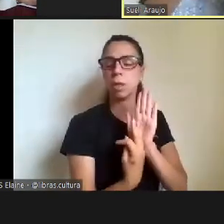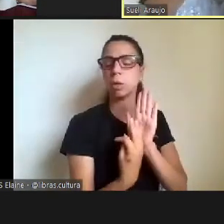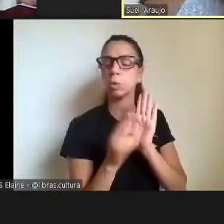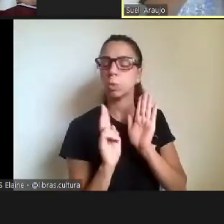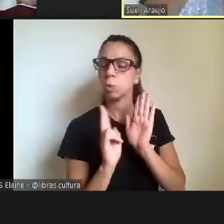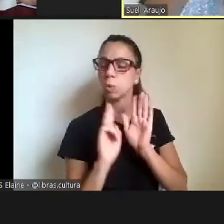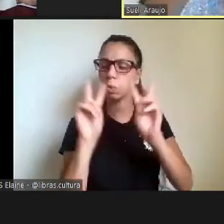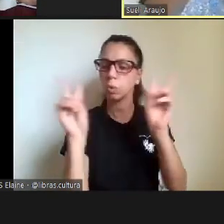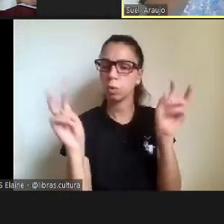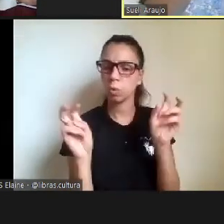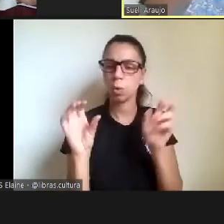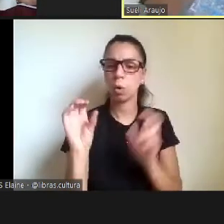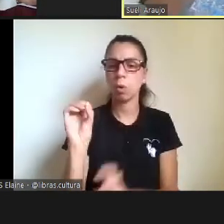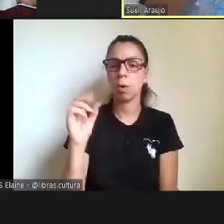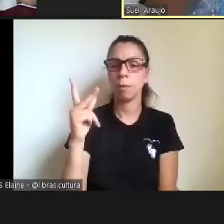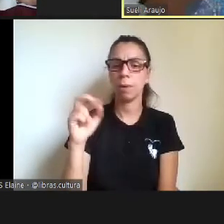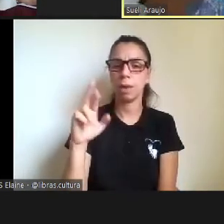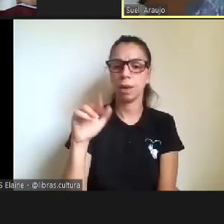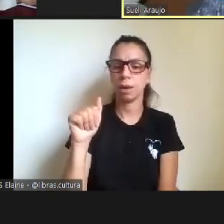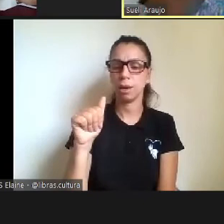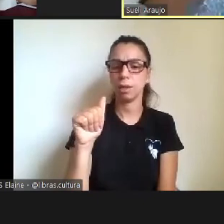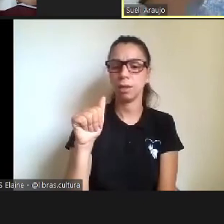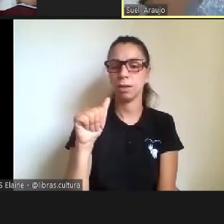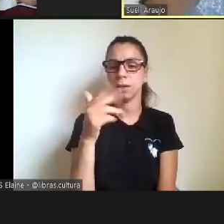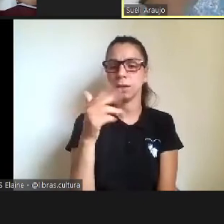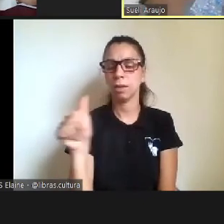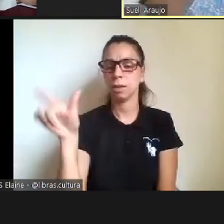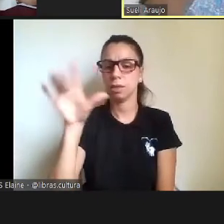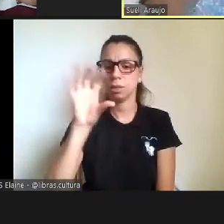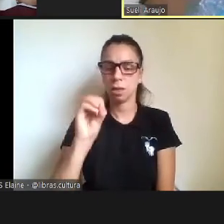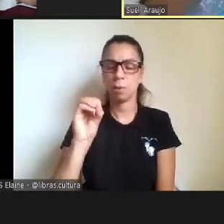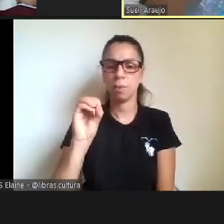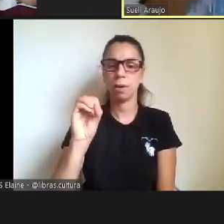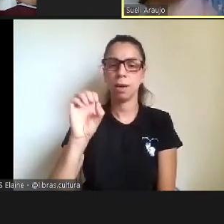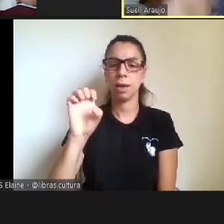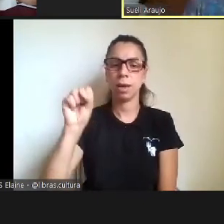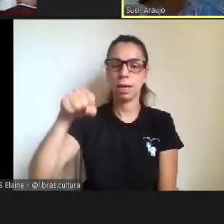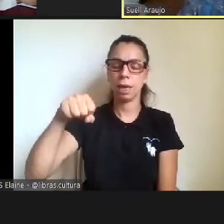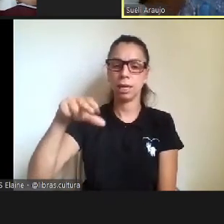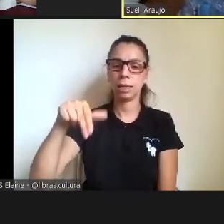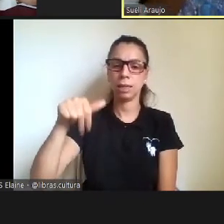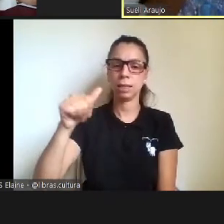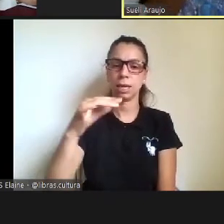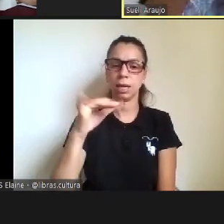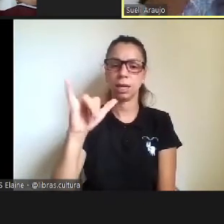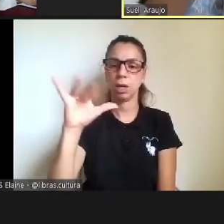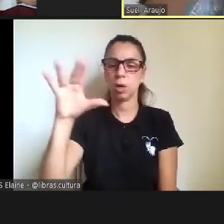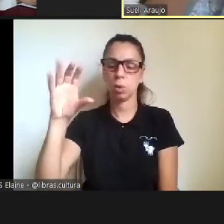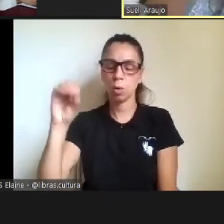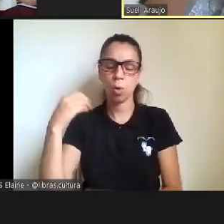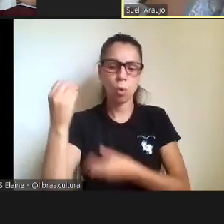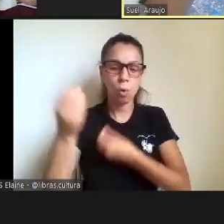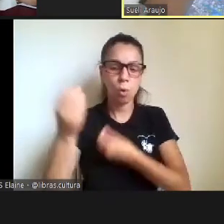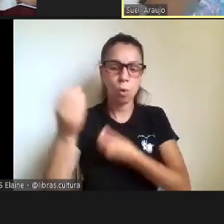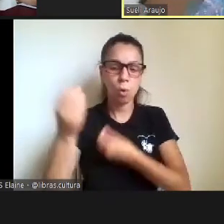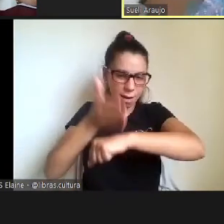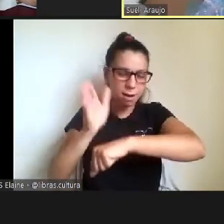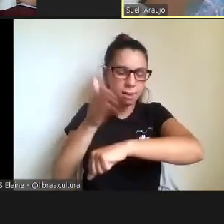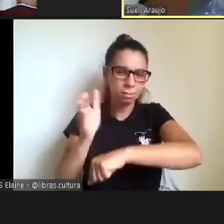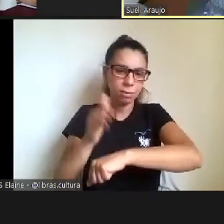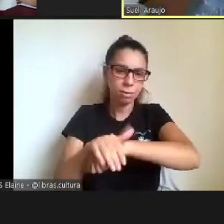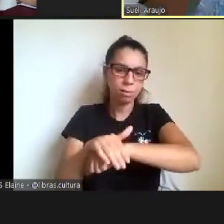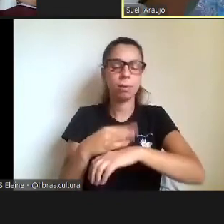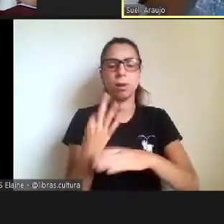chama Operação Ensaio, sobre ensaiar e o ensaiar-se. É um